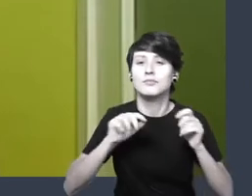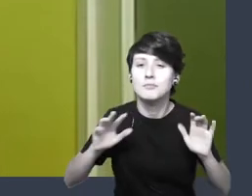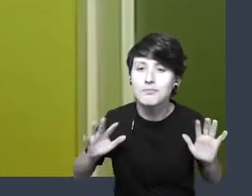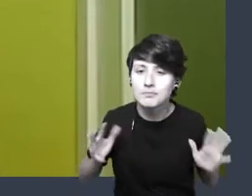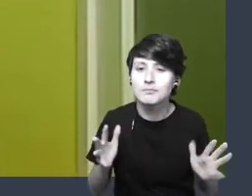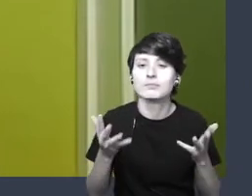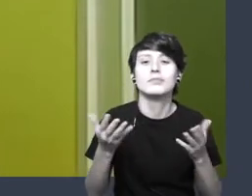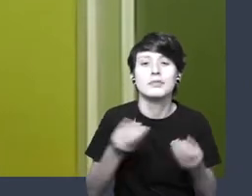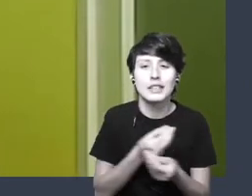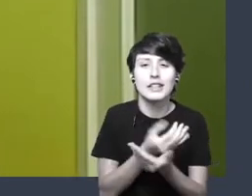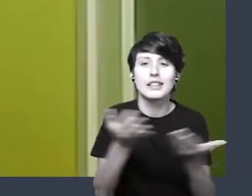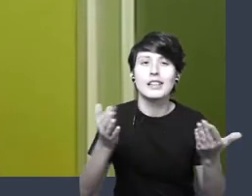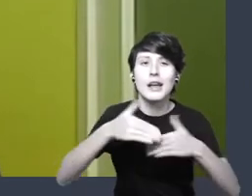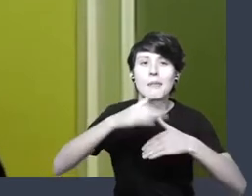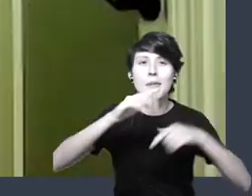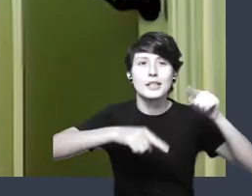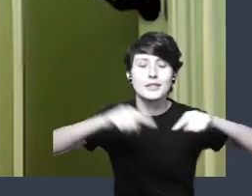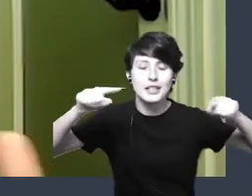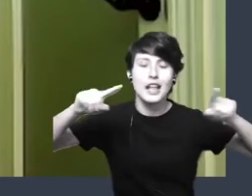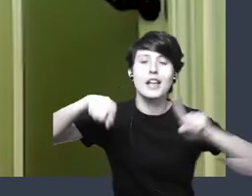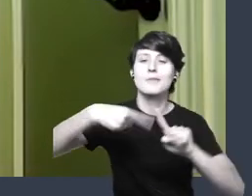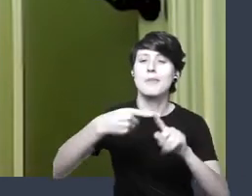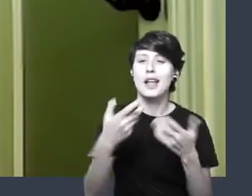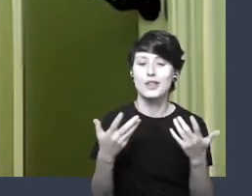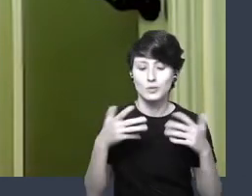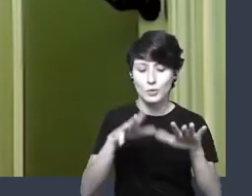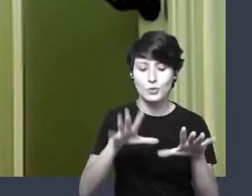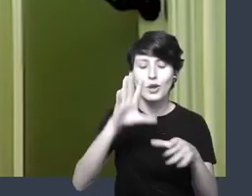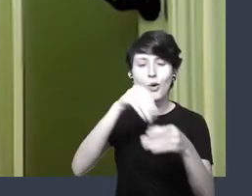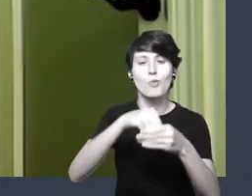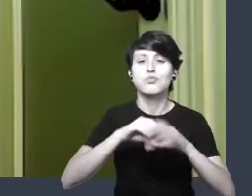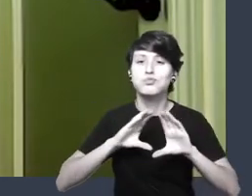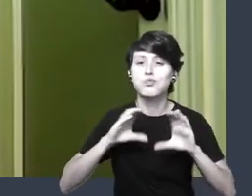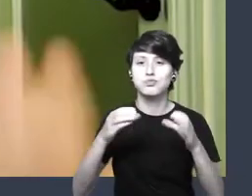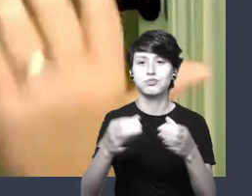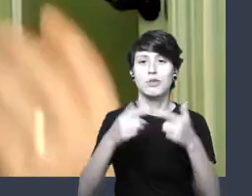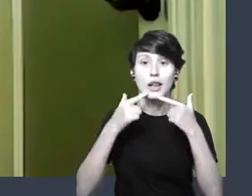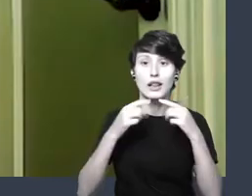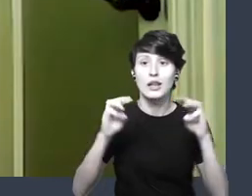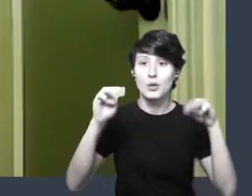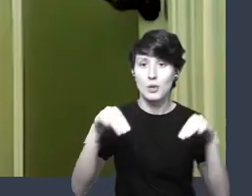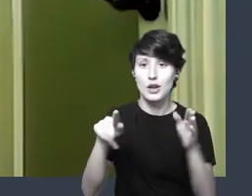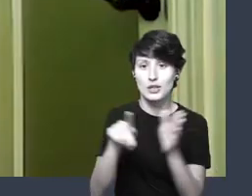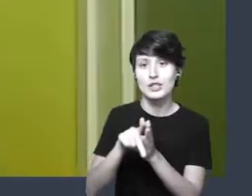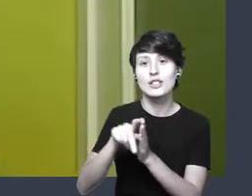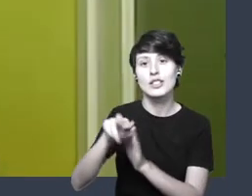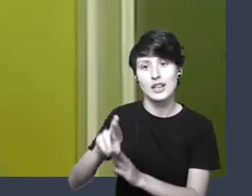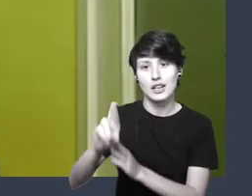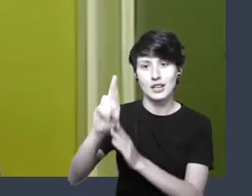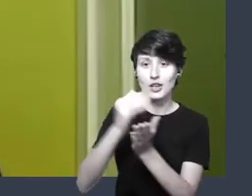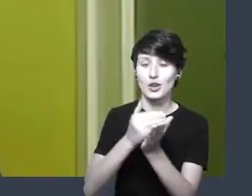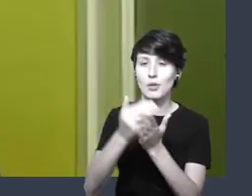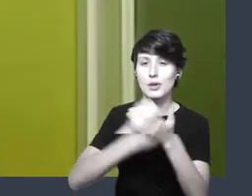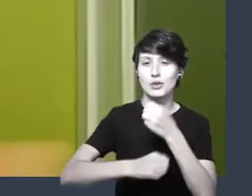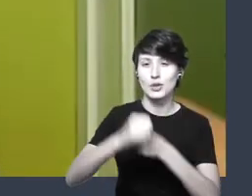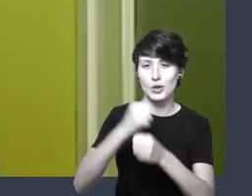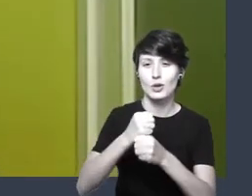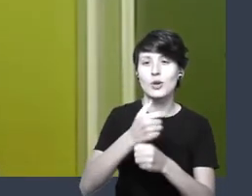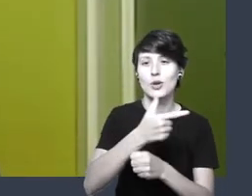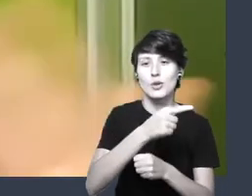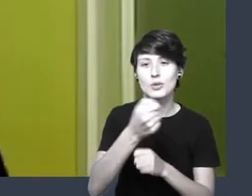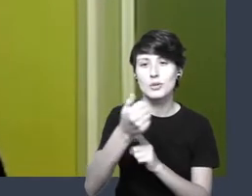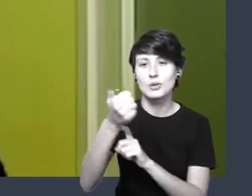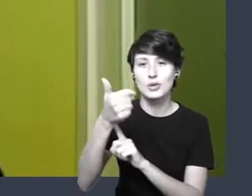mais diversidade, mais inclusão para essa comunidade, dessa linguagem do R. Então, tudo começou lá em 2012, em São Francisco, quando eu